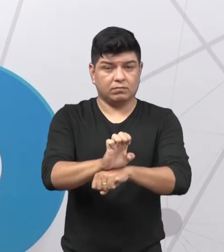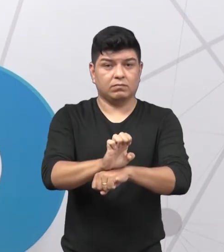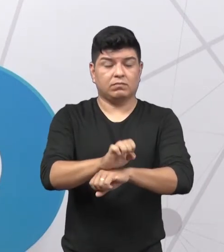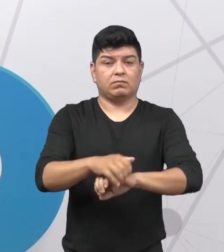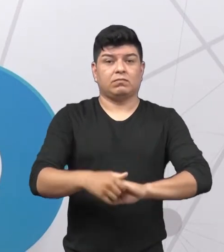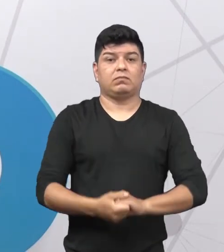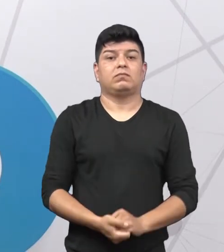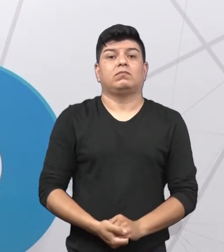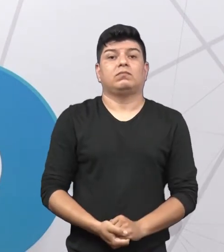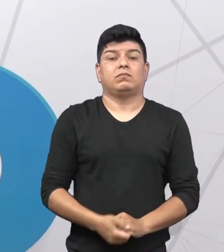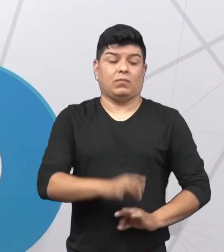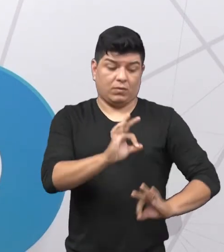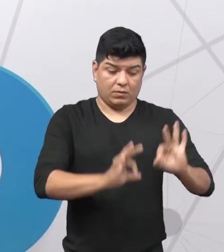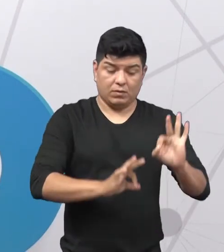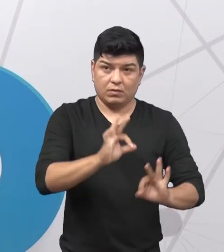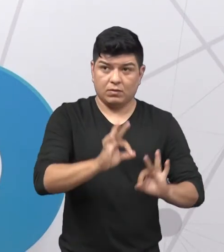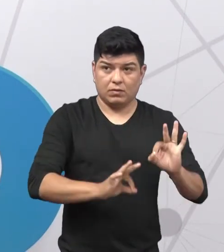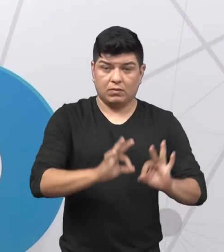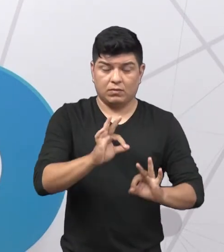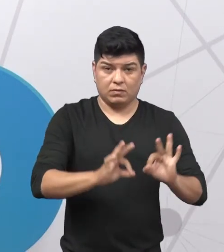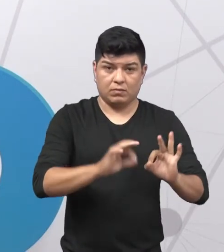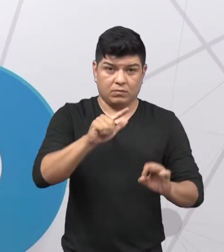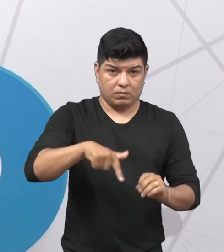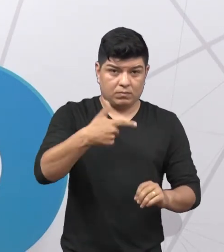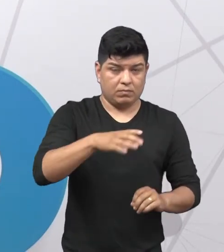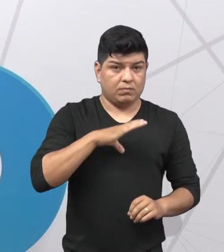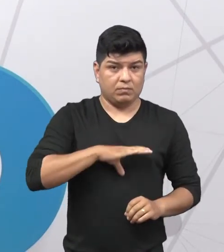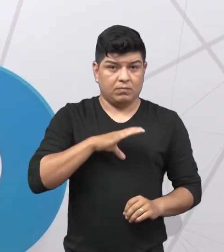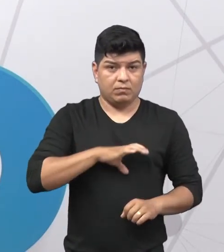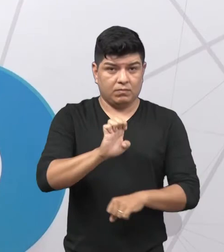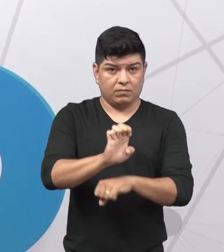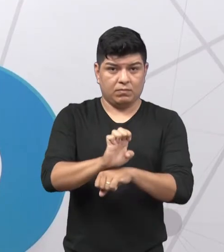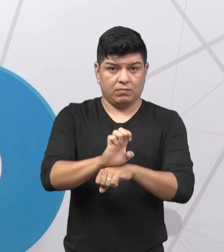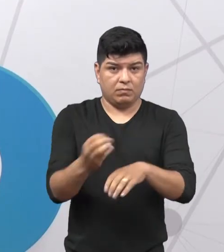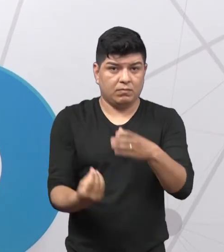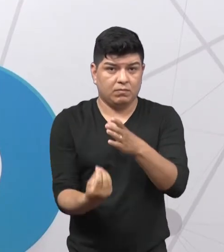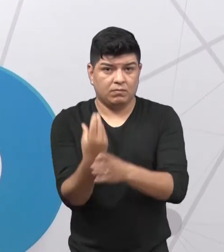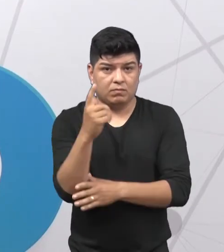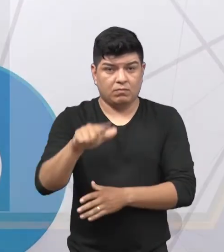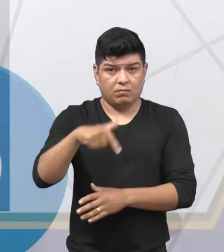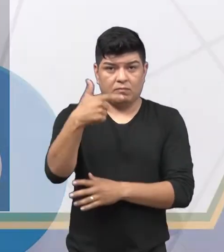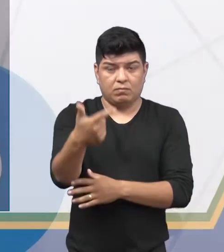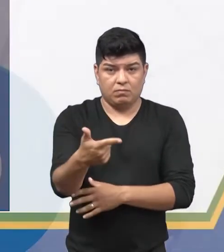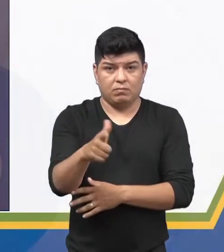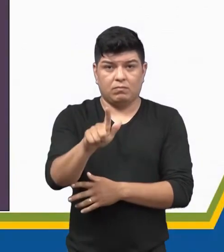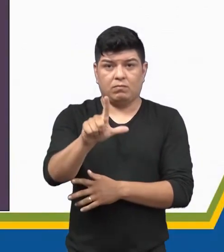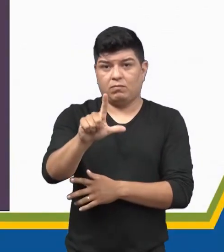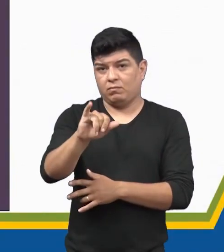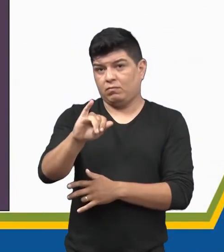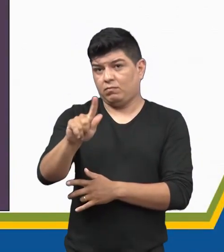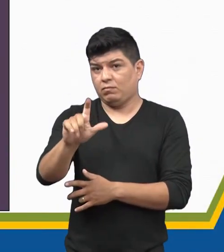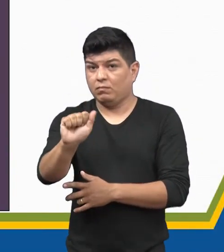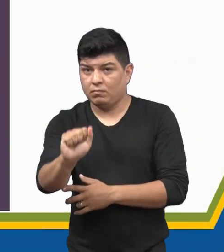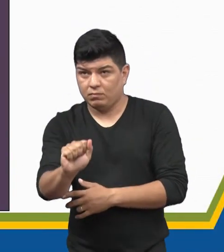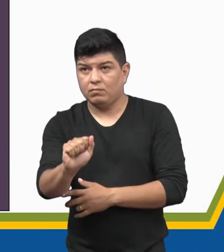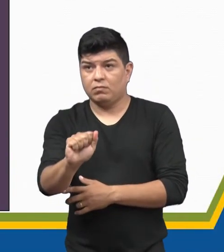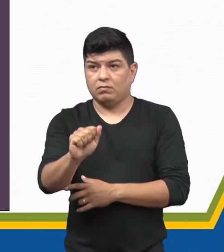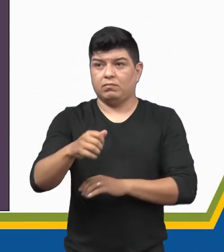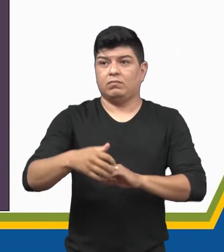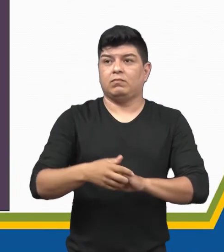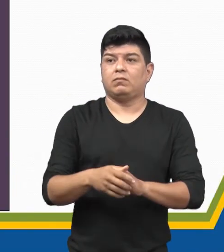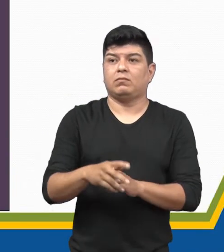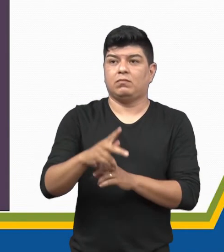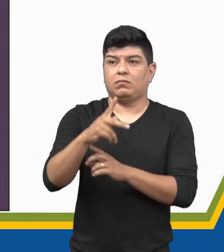né? E organizando com as outras cidades-estados, formaram uma outra liga, chamada de Liga do